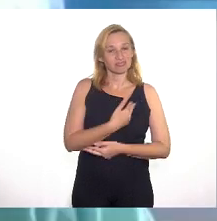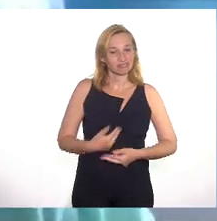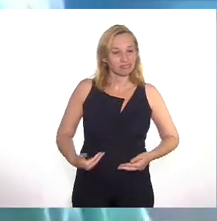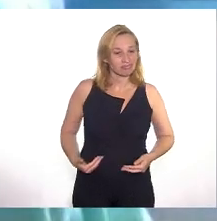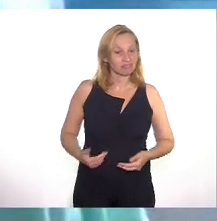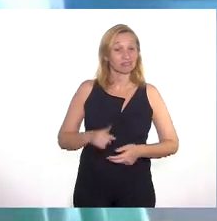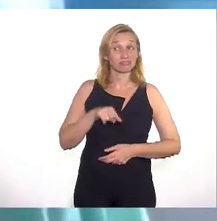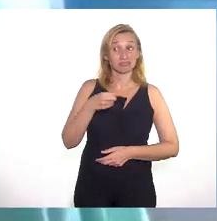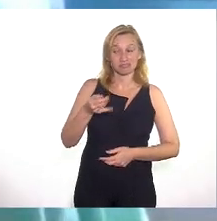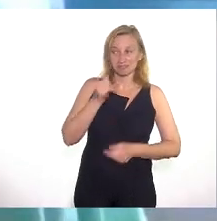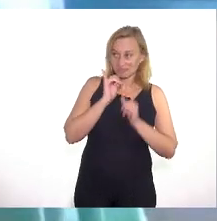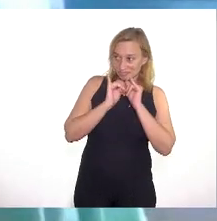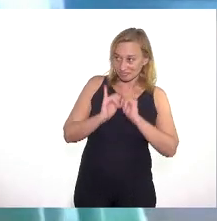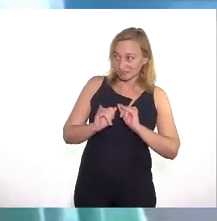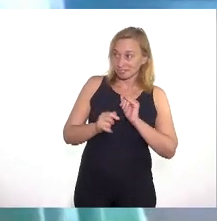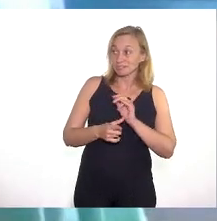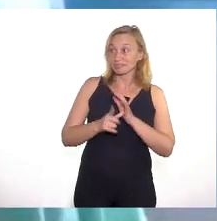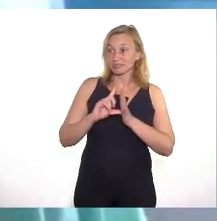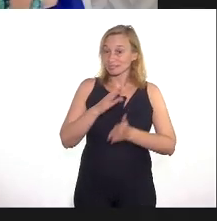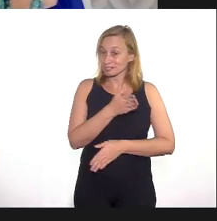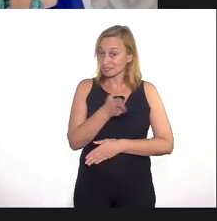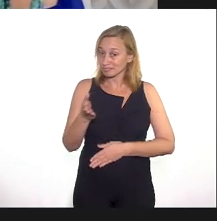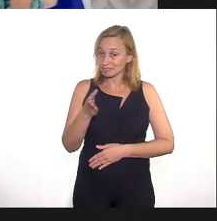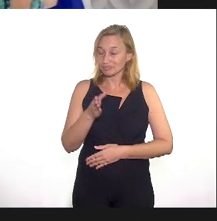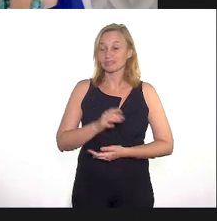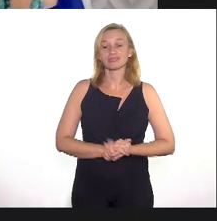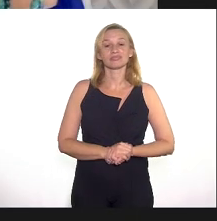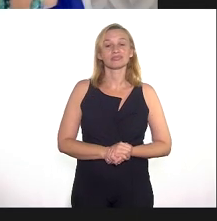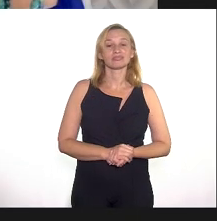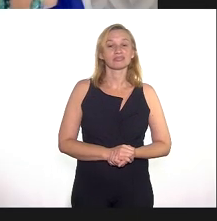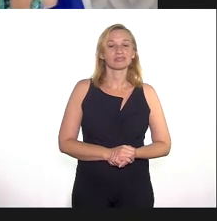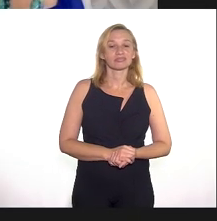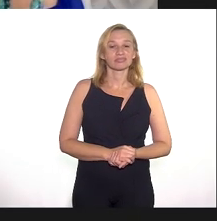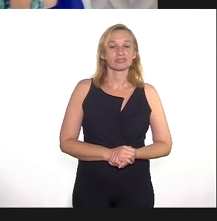eu aviso com antecedência a todos os interessados.